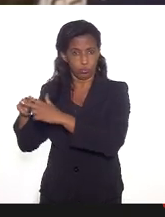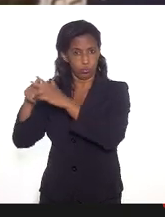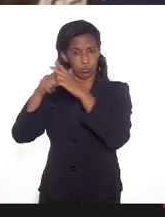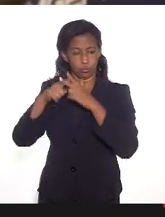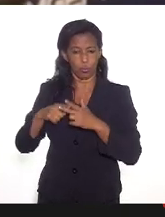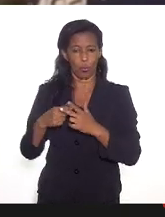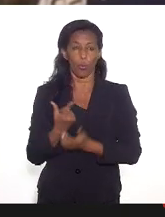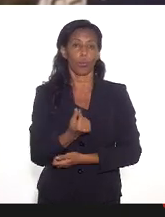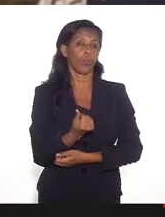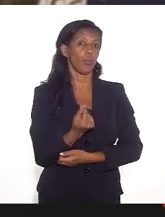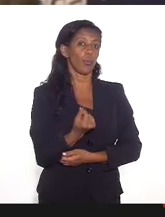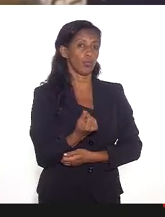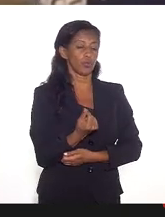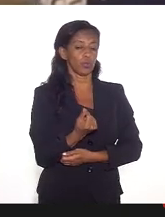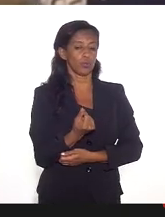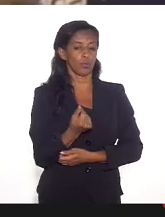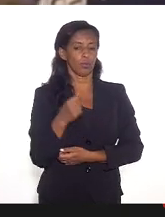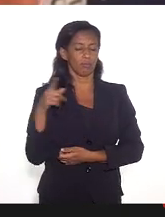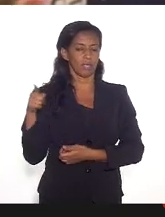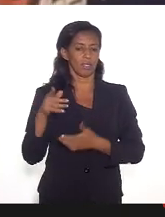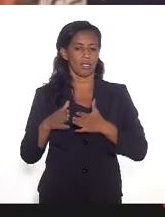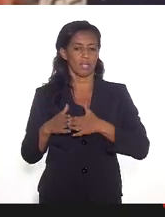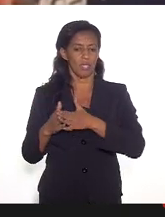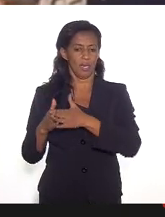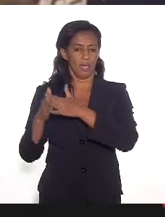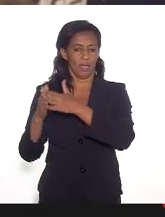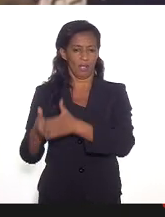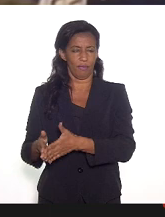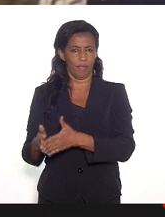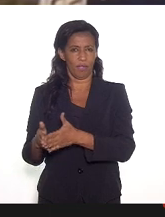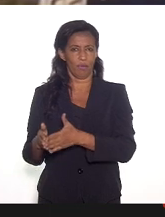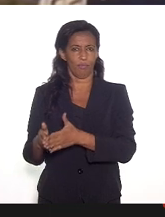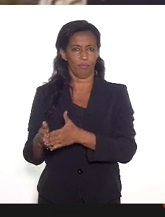Custo disso. Esse navio foi